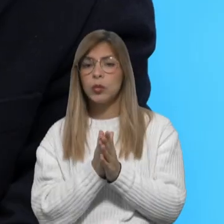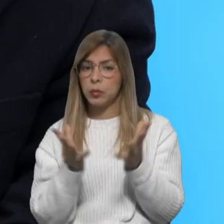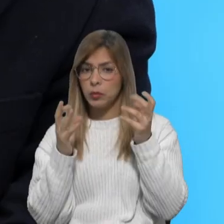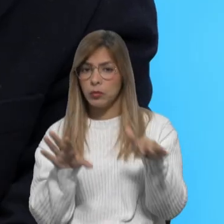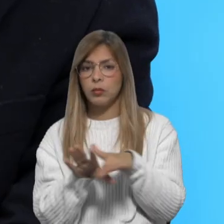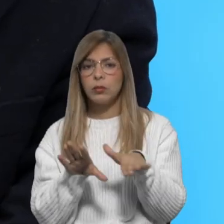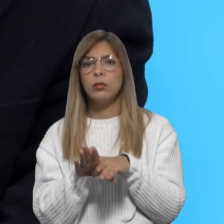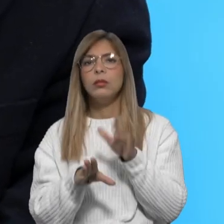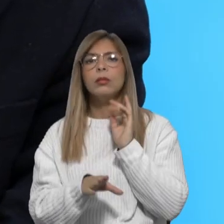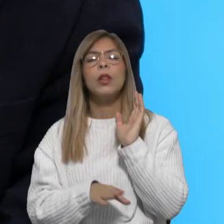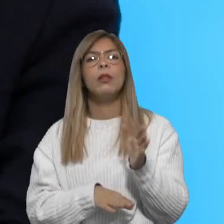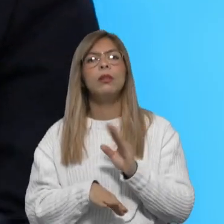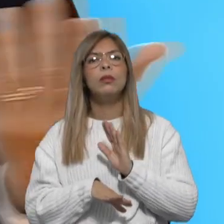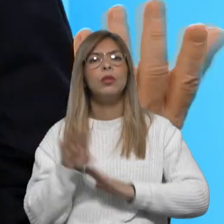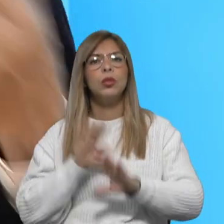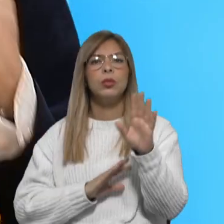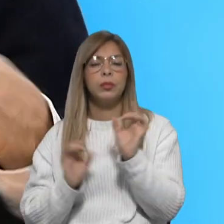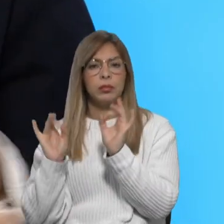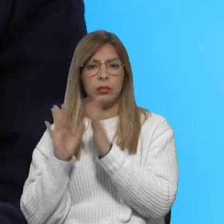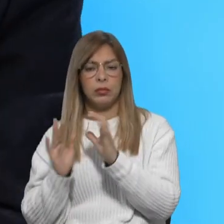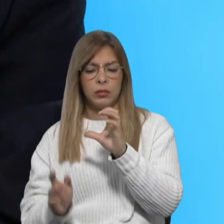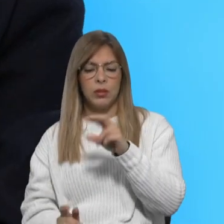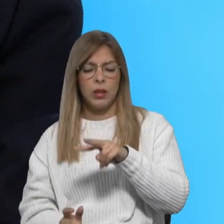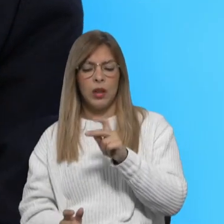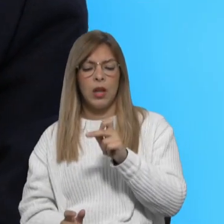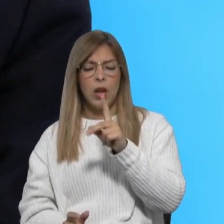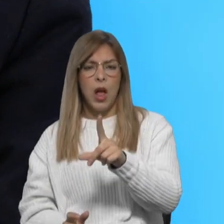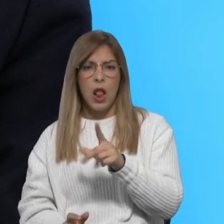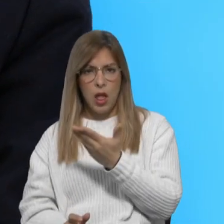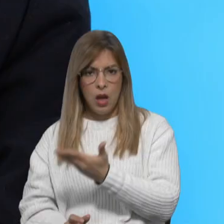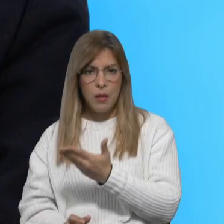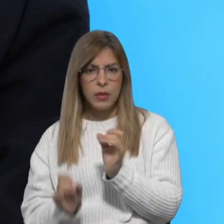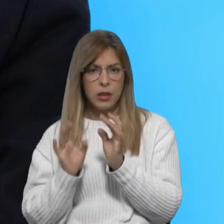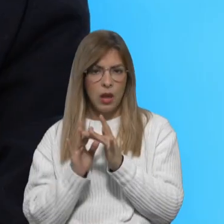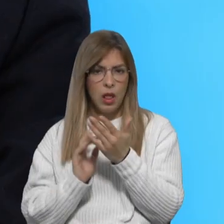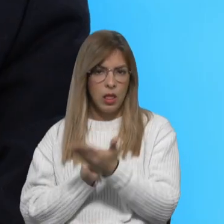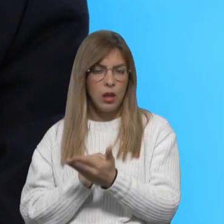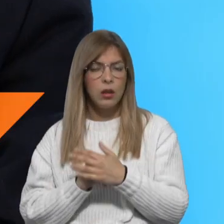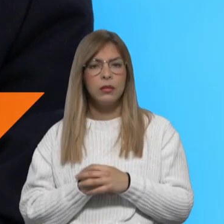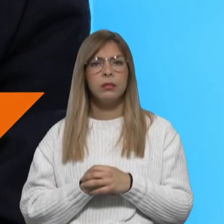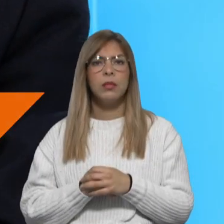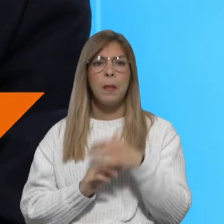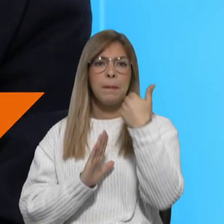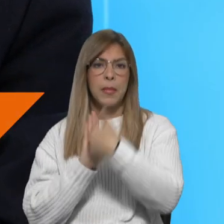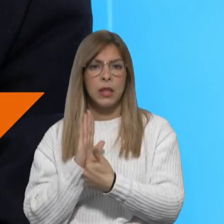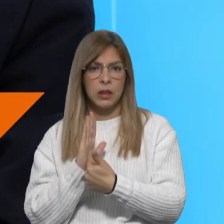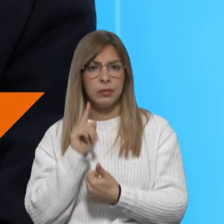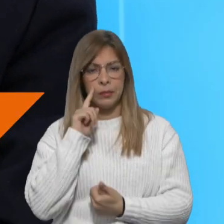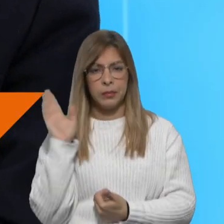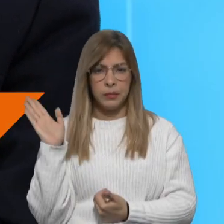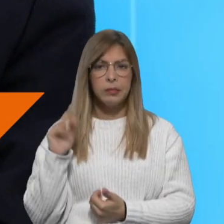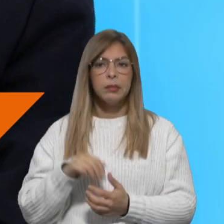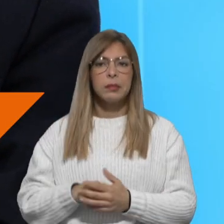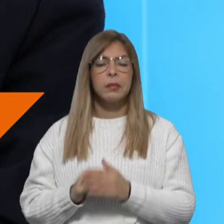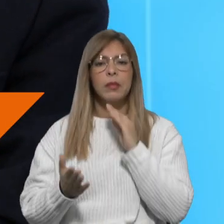o que é que tem de fazer? Tem que ir ao site da CNAL, que está a passar ali, Sim. e tem logo na primeira página o sítio para fazer a inscrição.